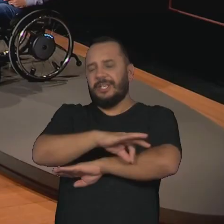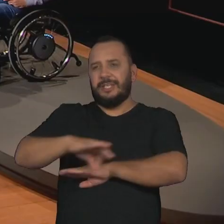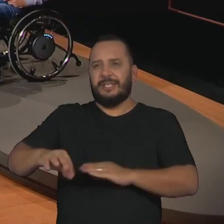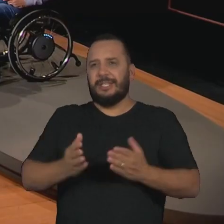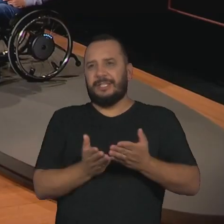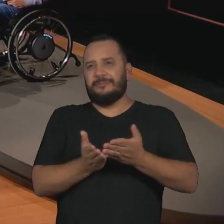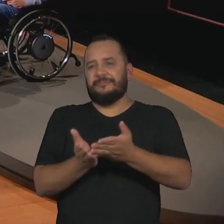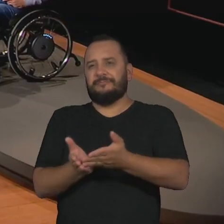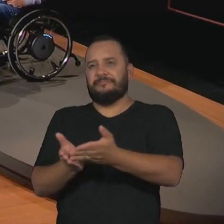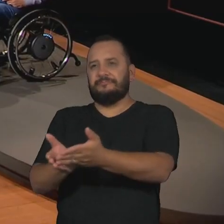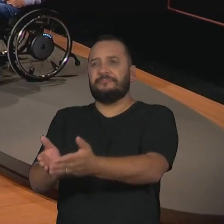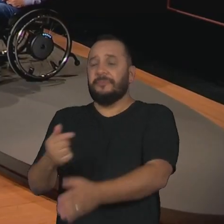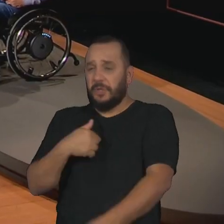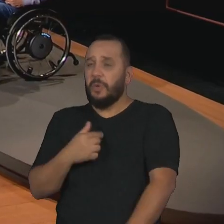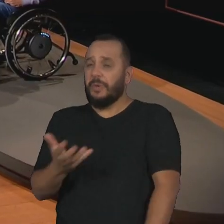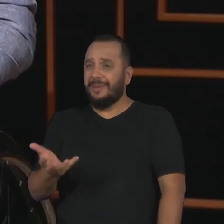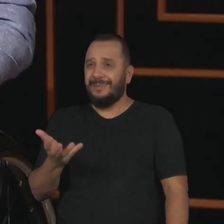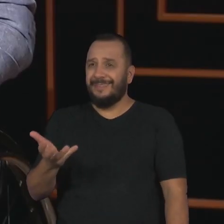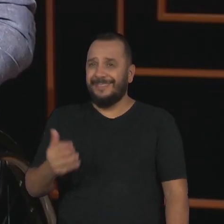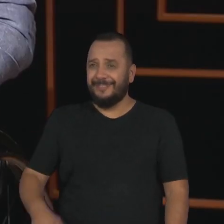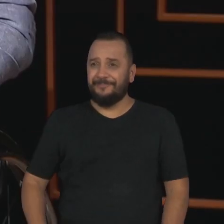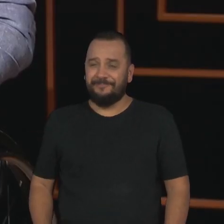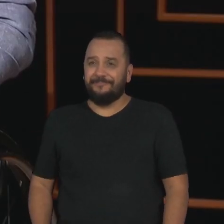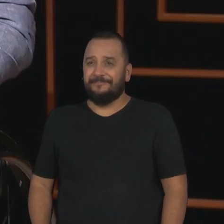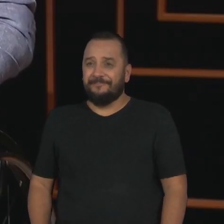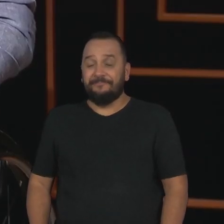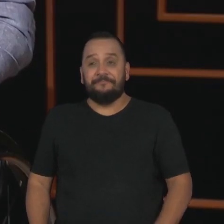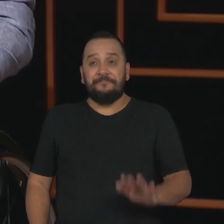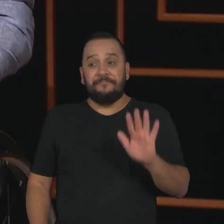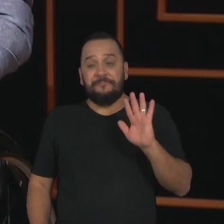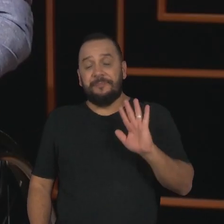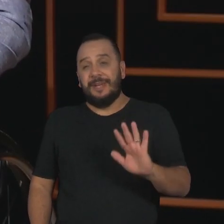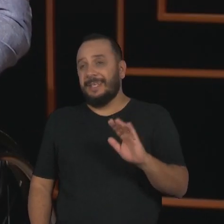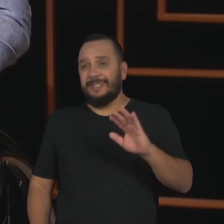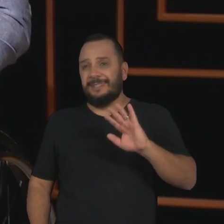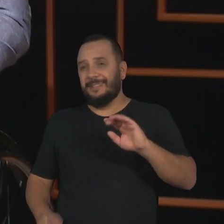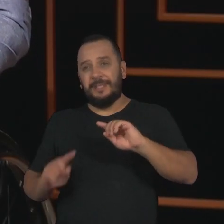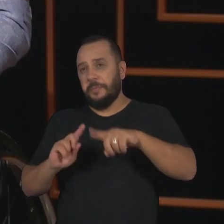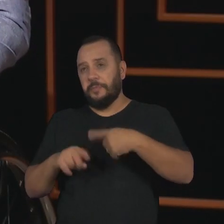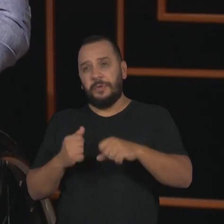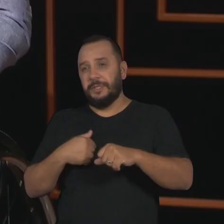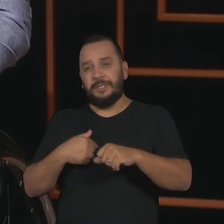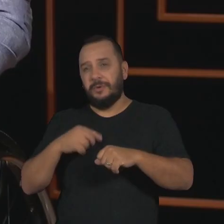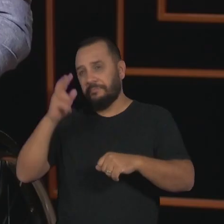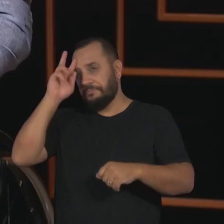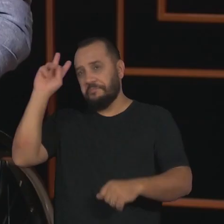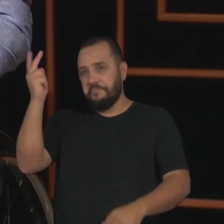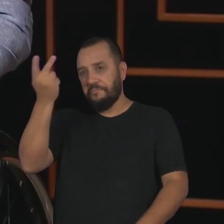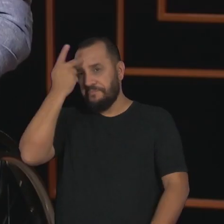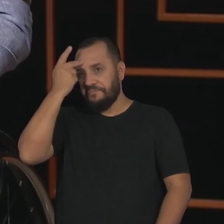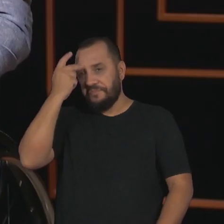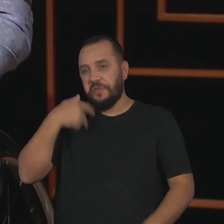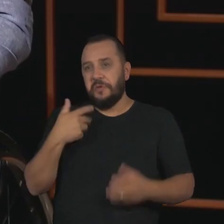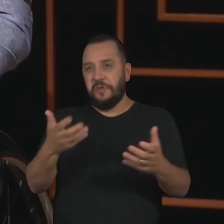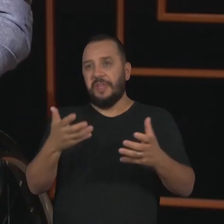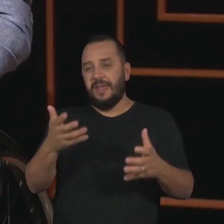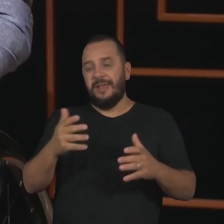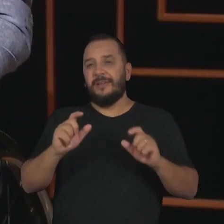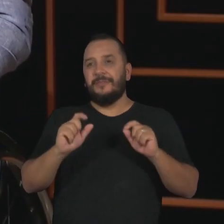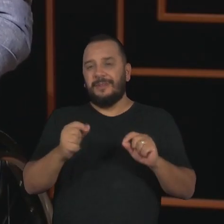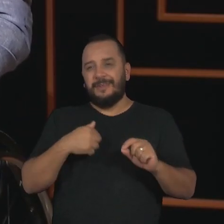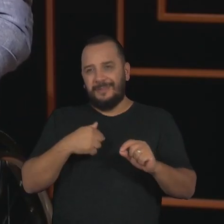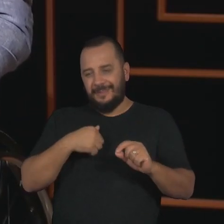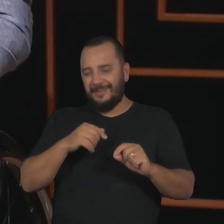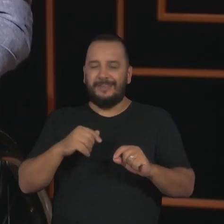E nesse momento rompe e eu começo a me decidir para fazer arquitetura. Então, a FAU,